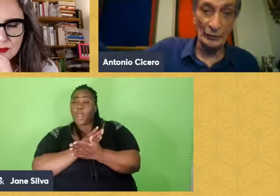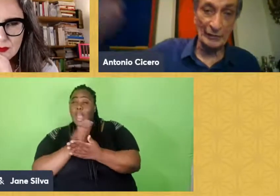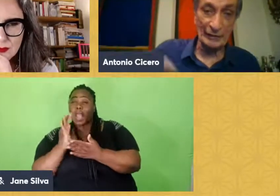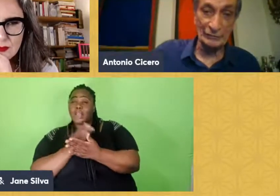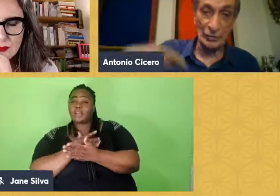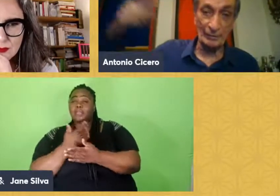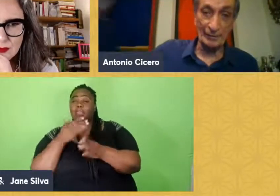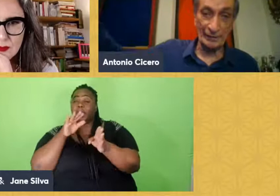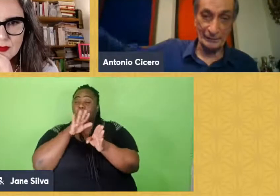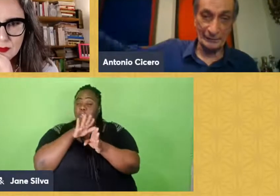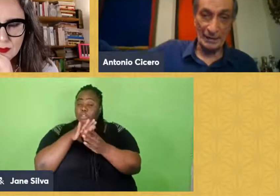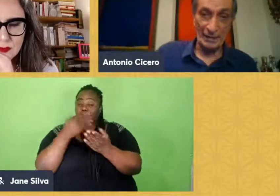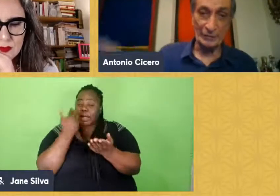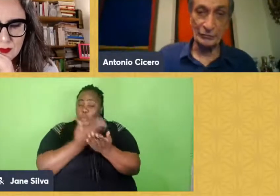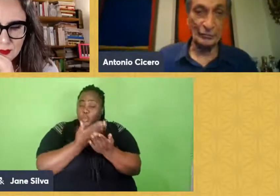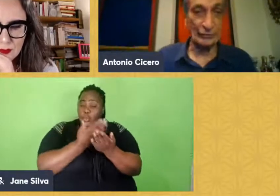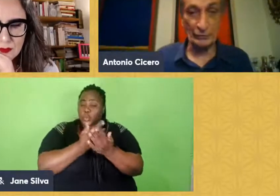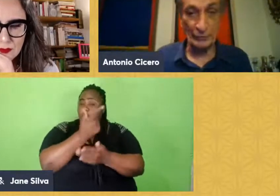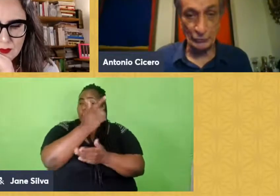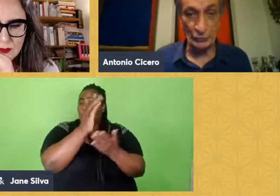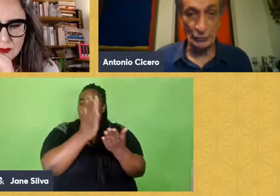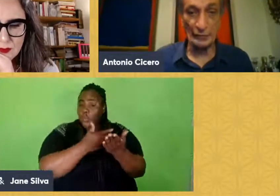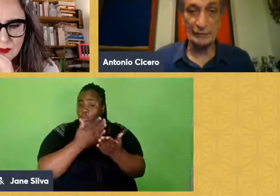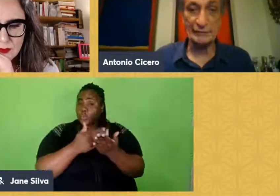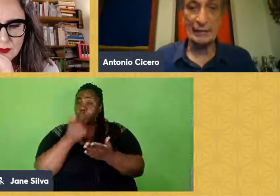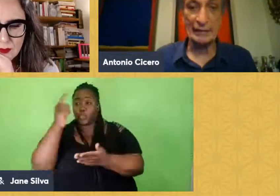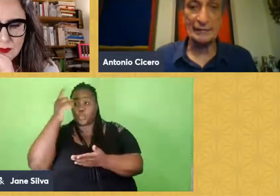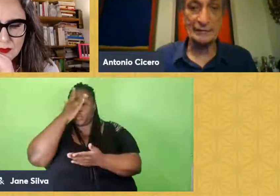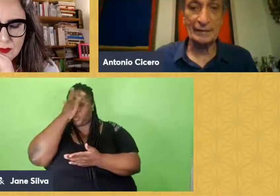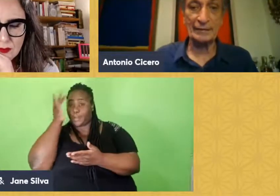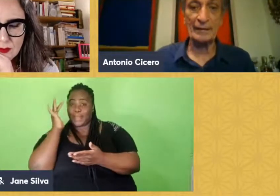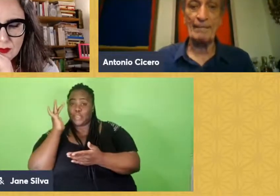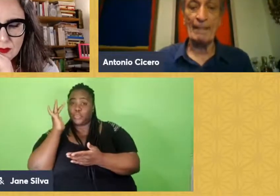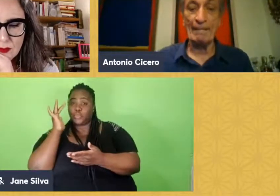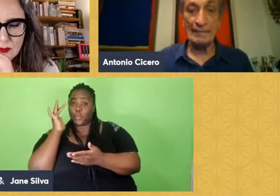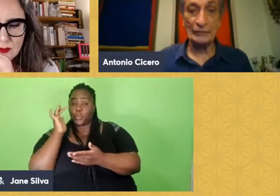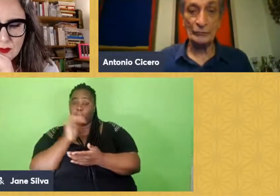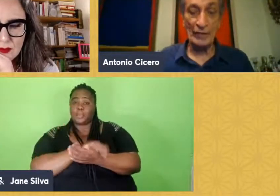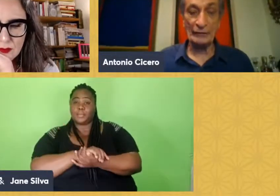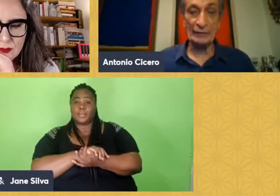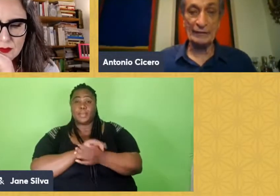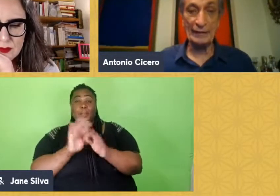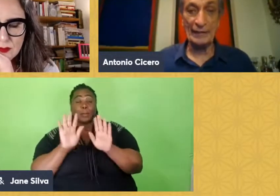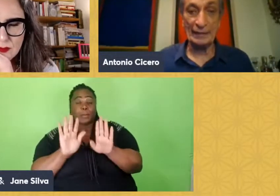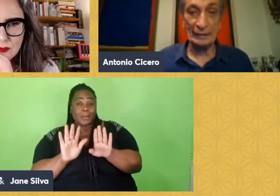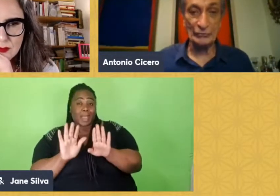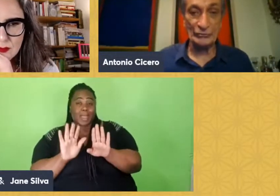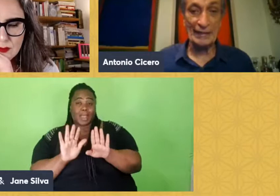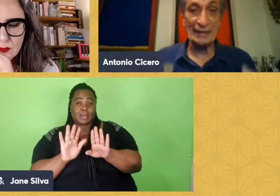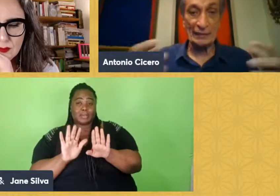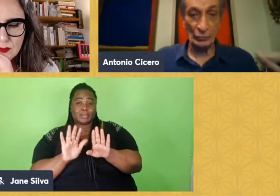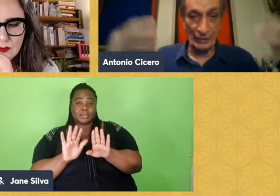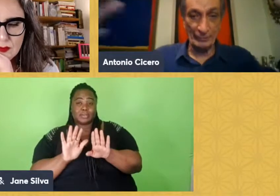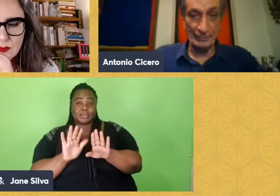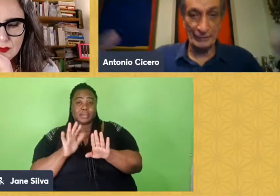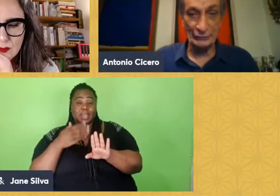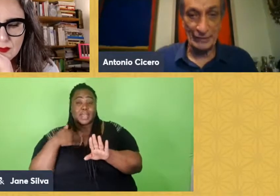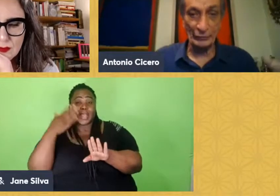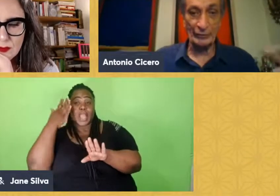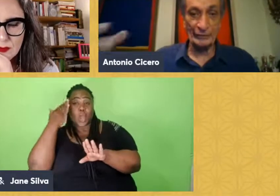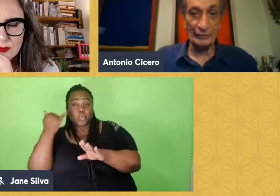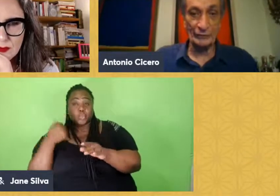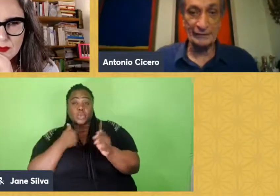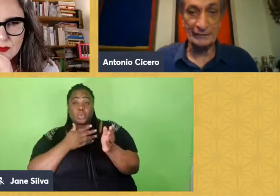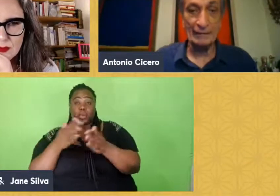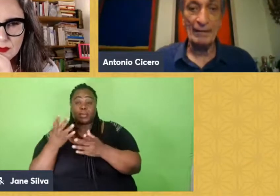consultar outras obras de outras pessoas, etc. Mas o fato é que eu sei o